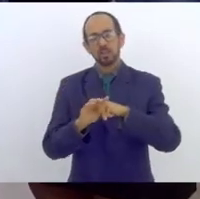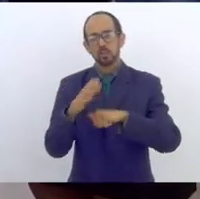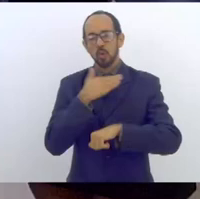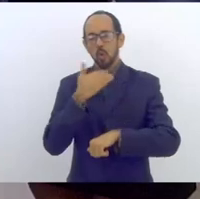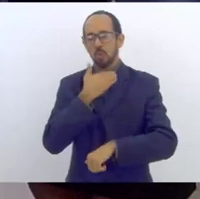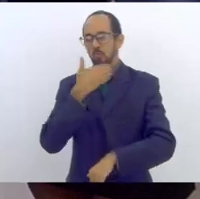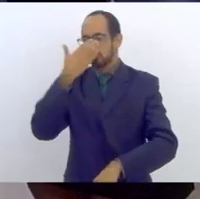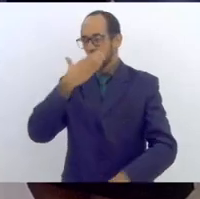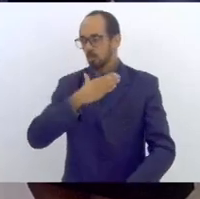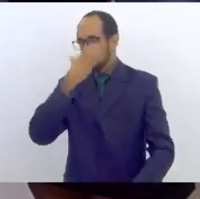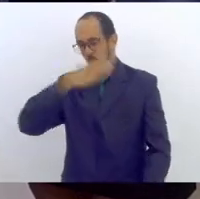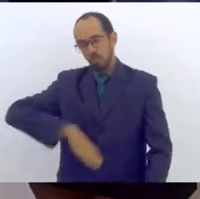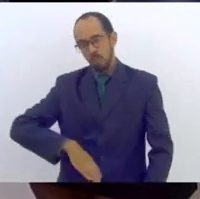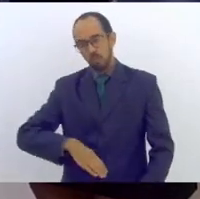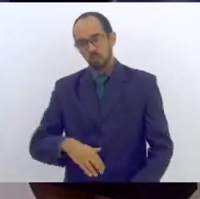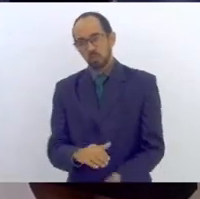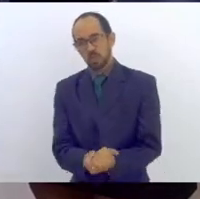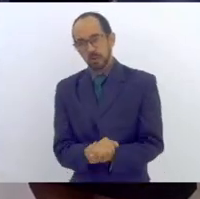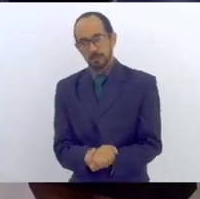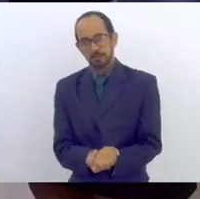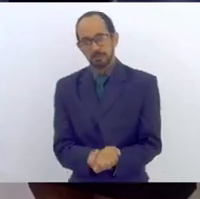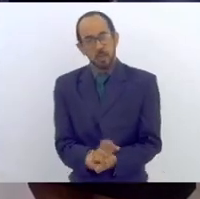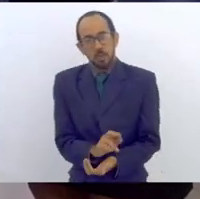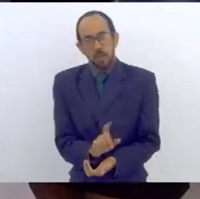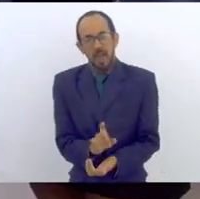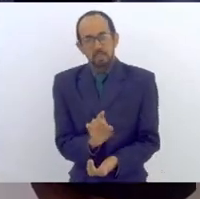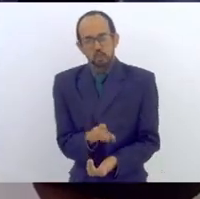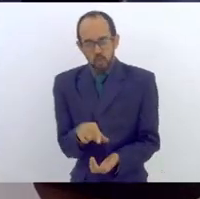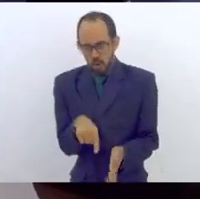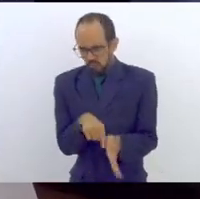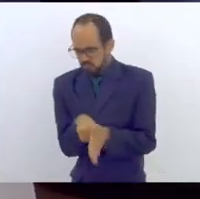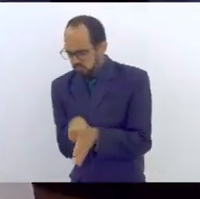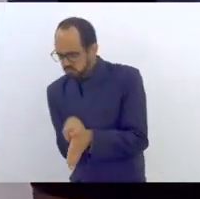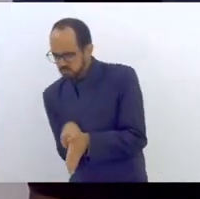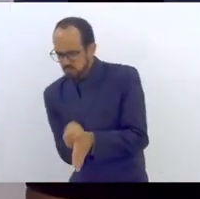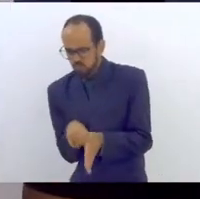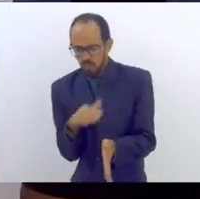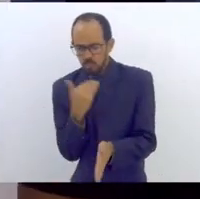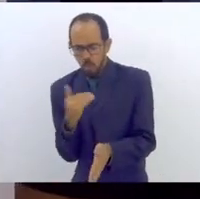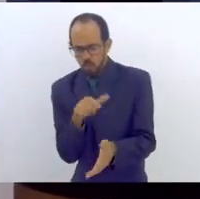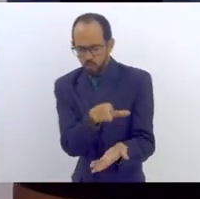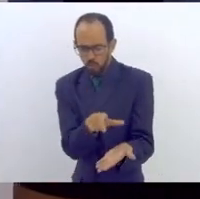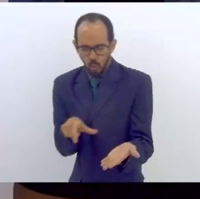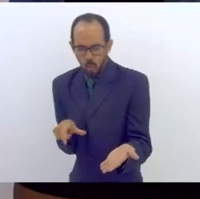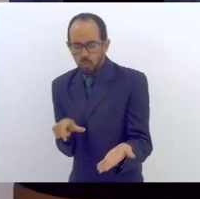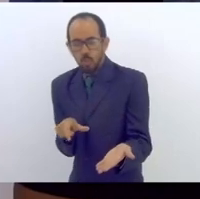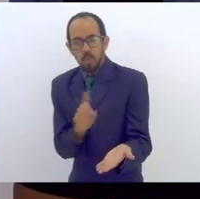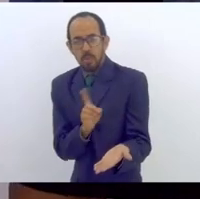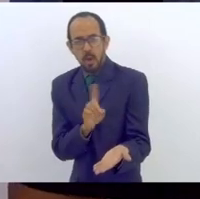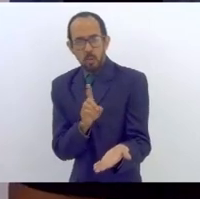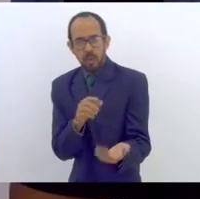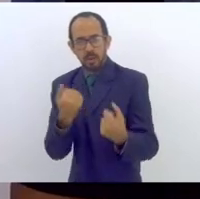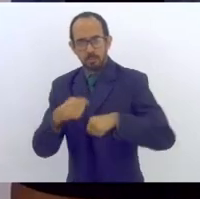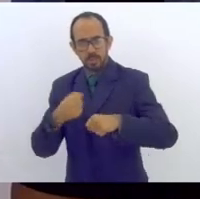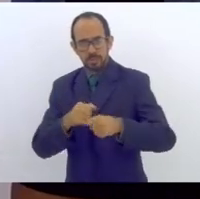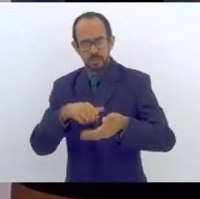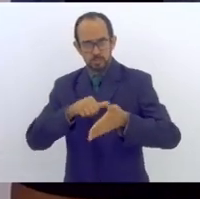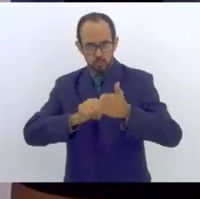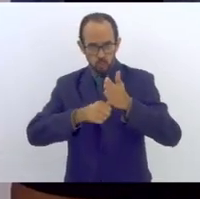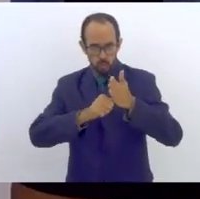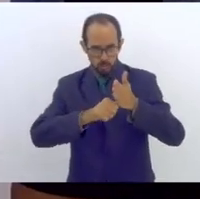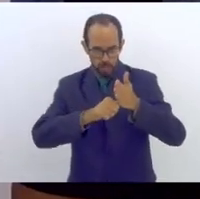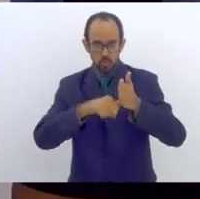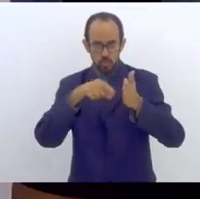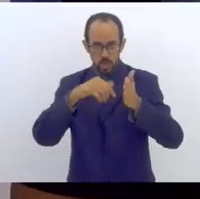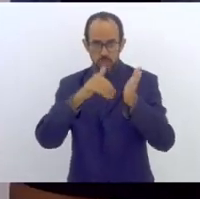para atividade fim que mexer no cadáver colher o material não ele não vai não ele precisa pegar o documento que é